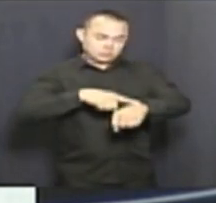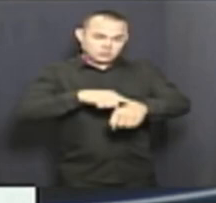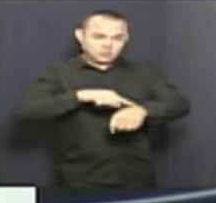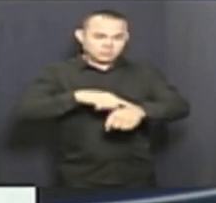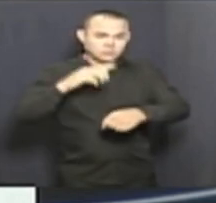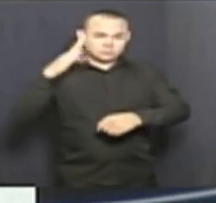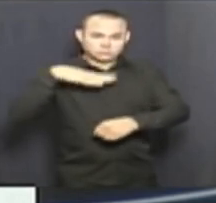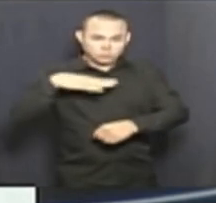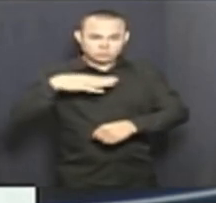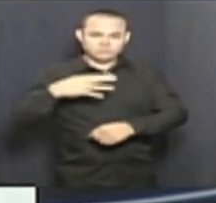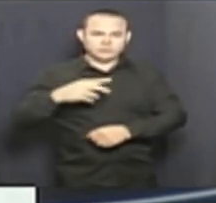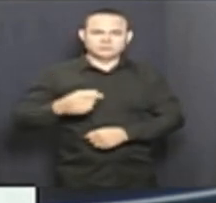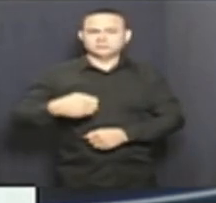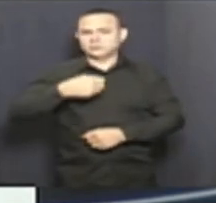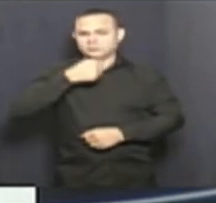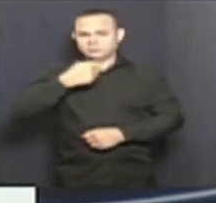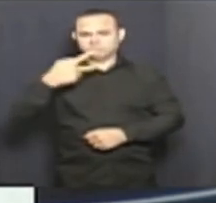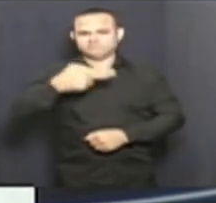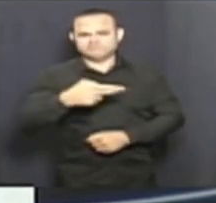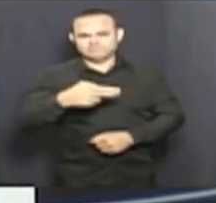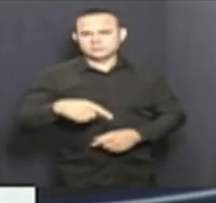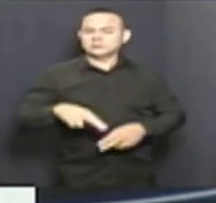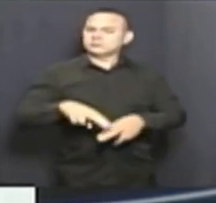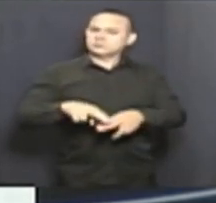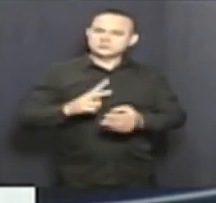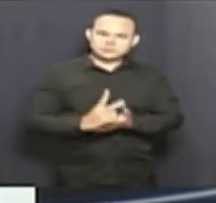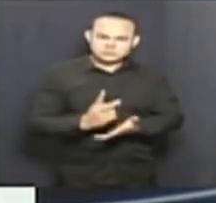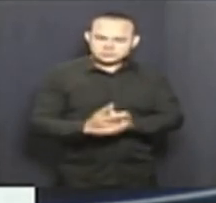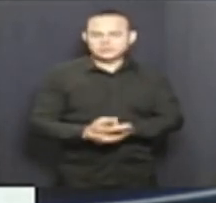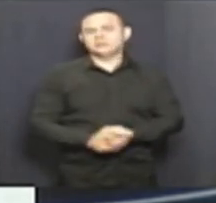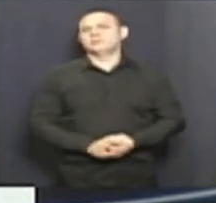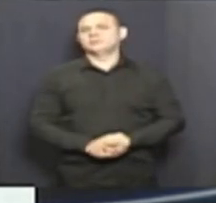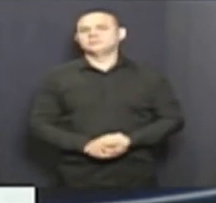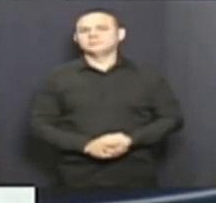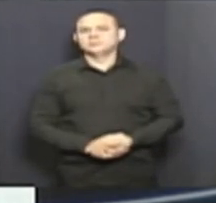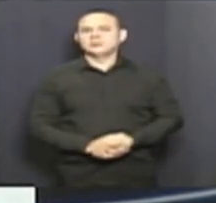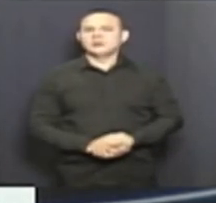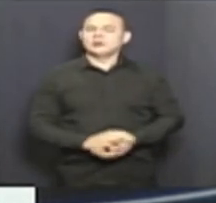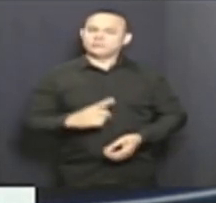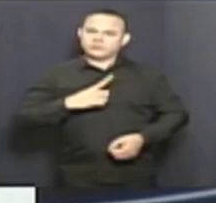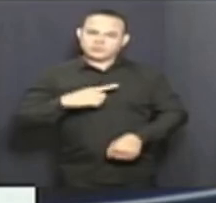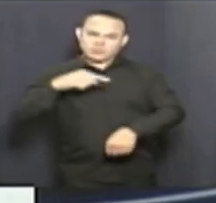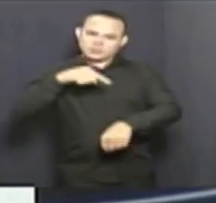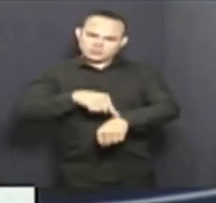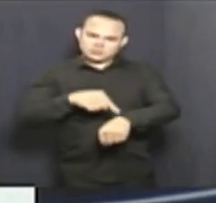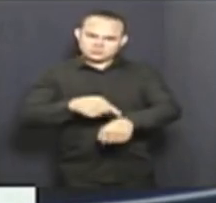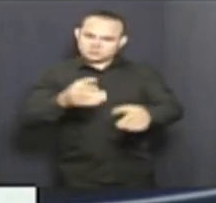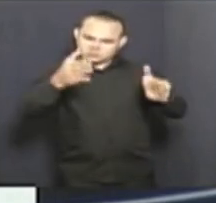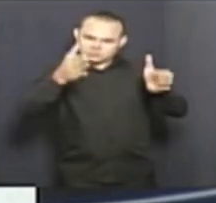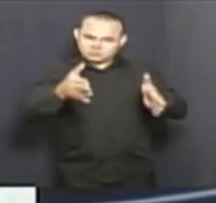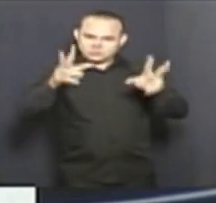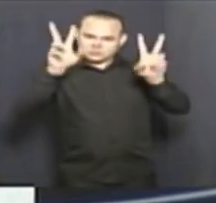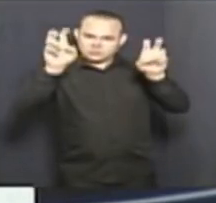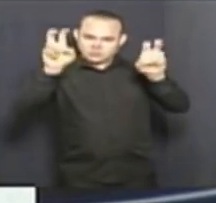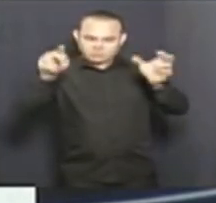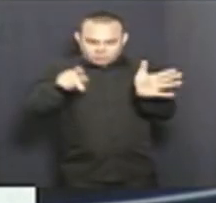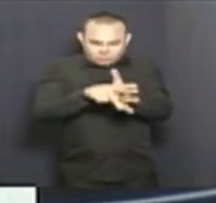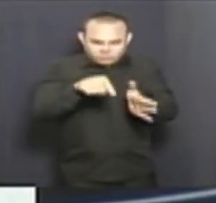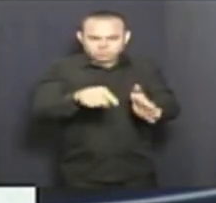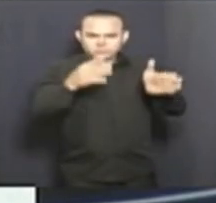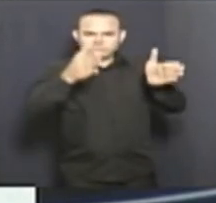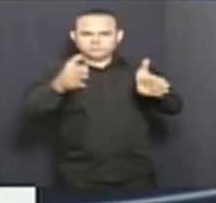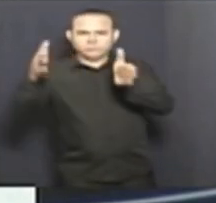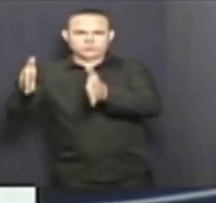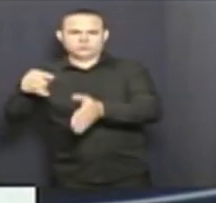tempo foi atingido e lembrando também que esse sistema se restringe se restringem a este bloco especificamente caso nós temos